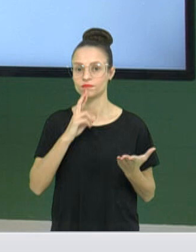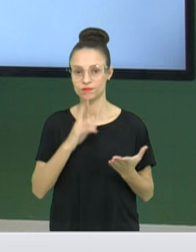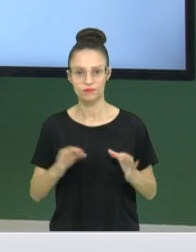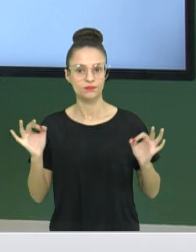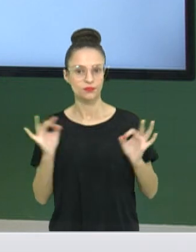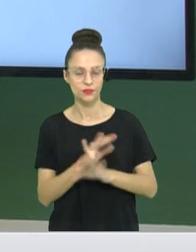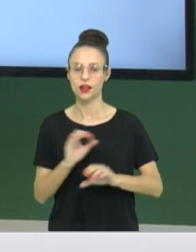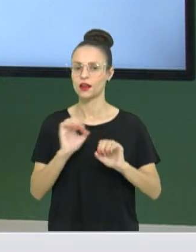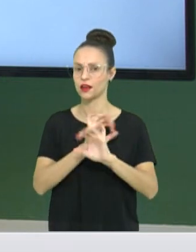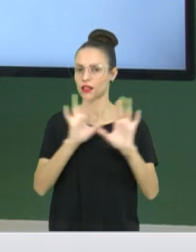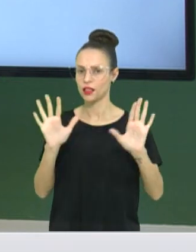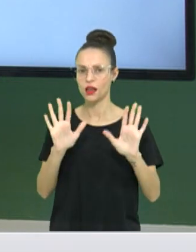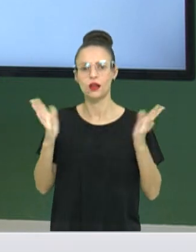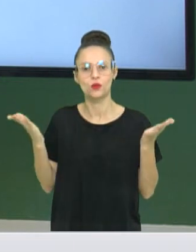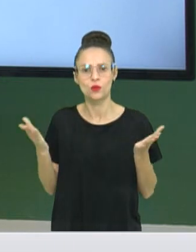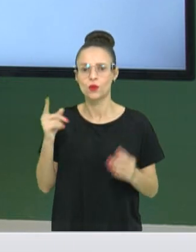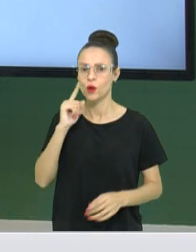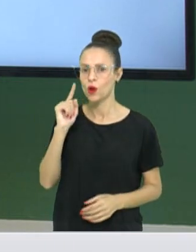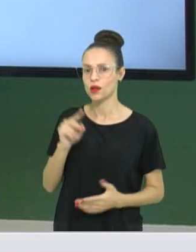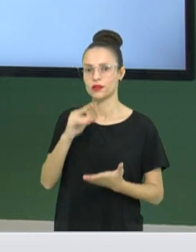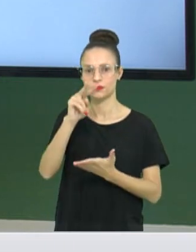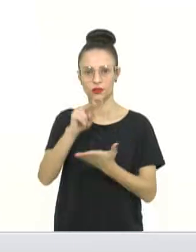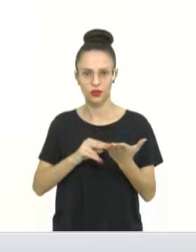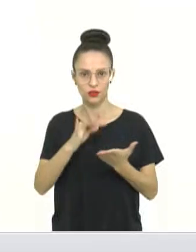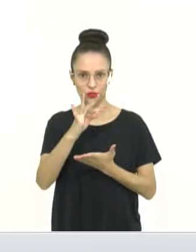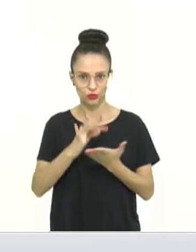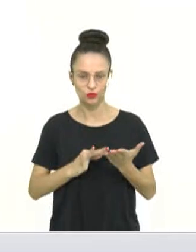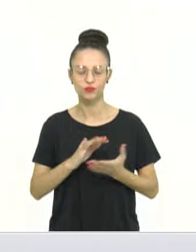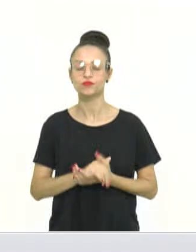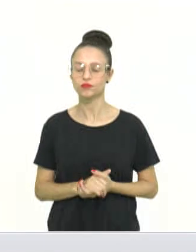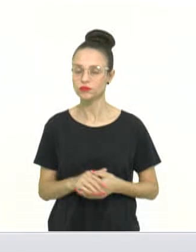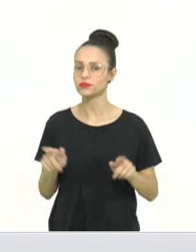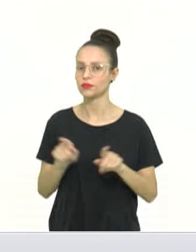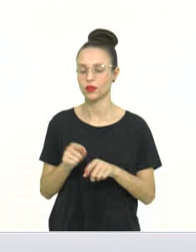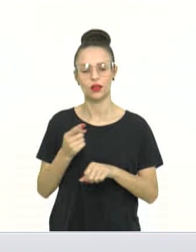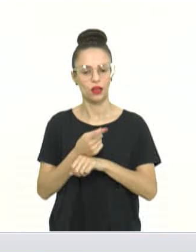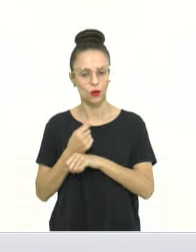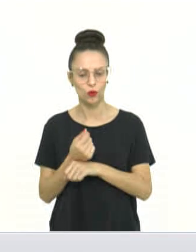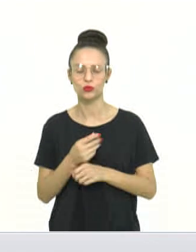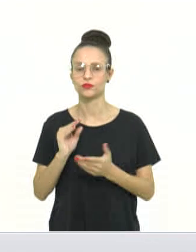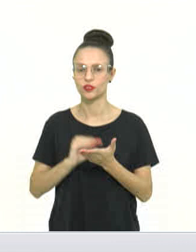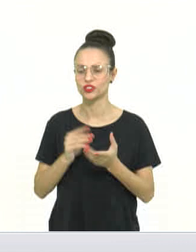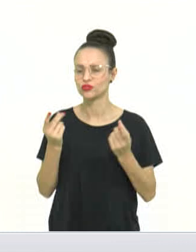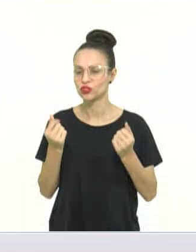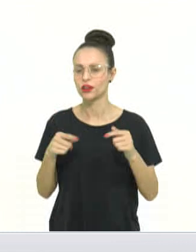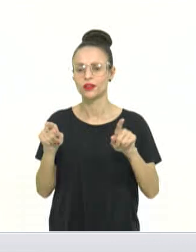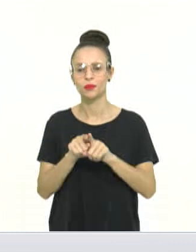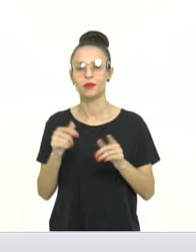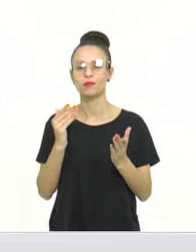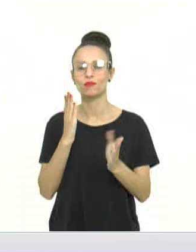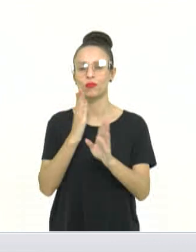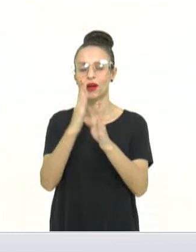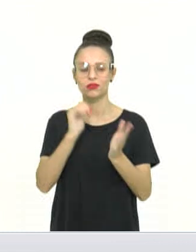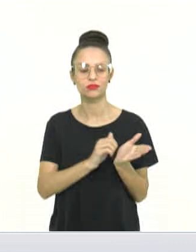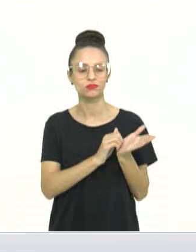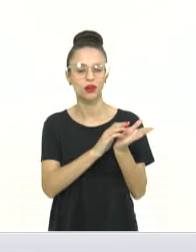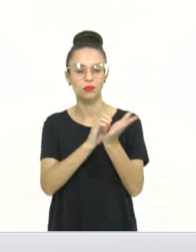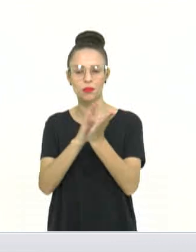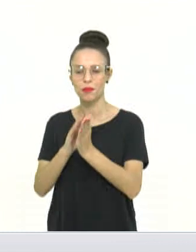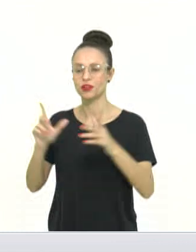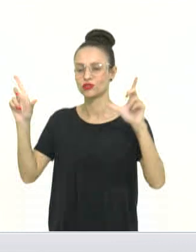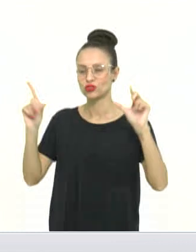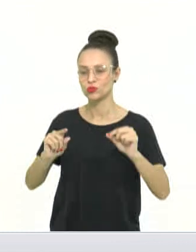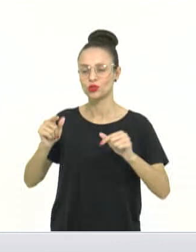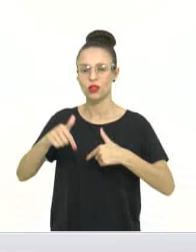Respondido? Claro, professor, era só olhar no texto. Além dos fatores econômicos causados por demissões e diminuição nos